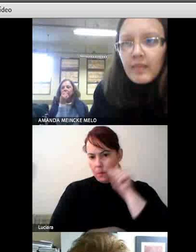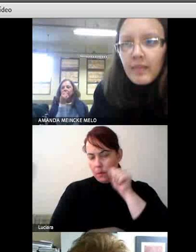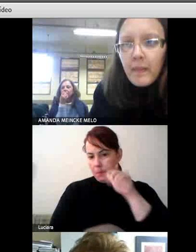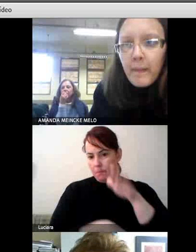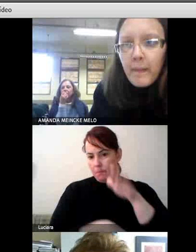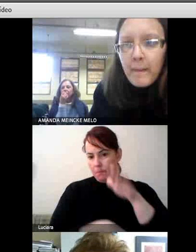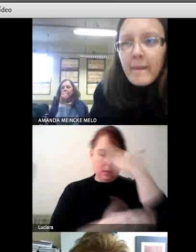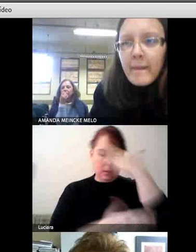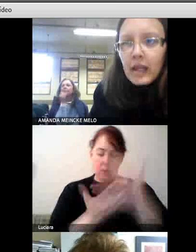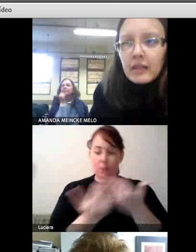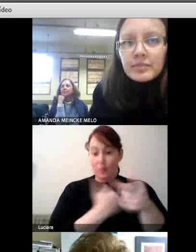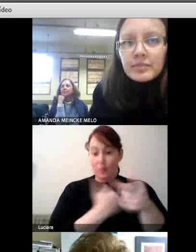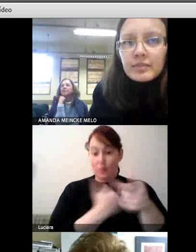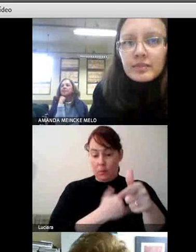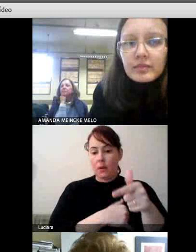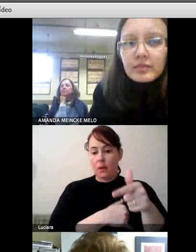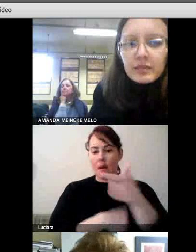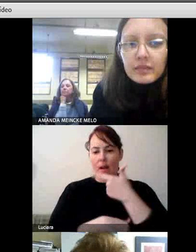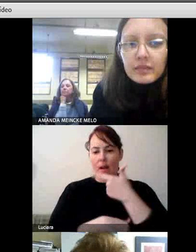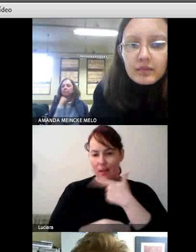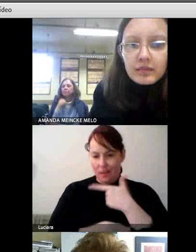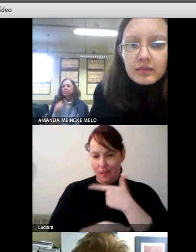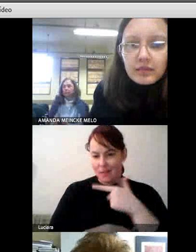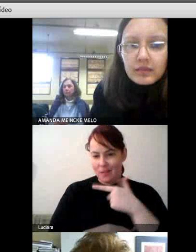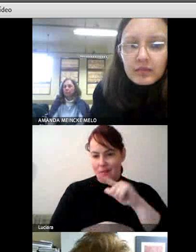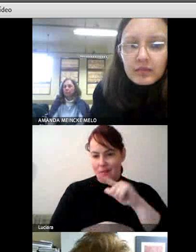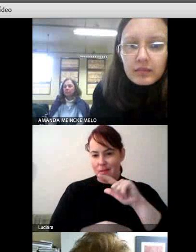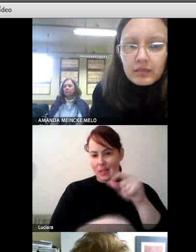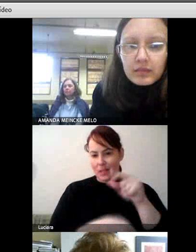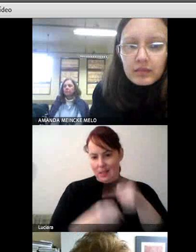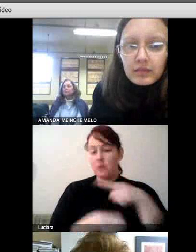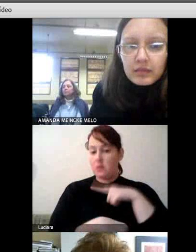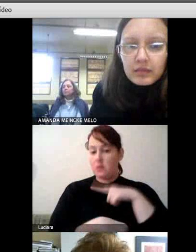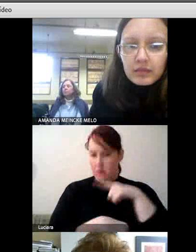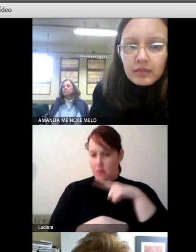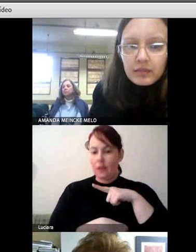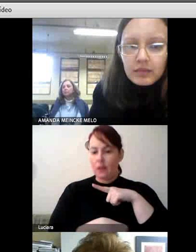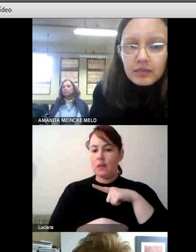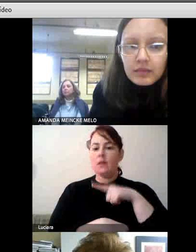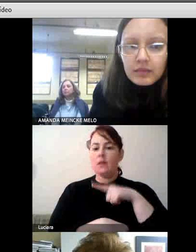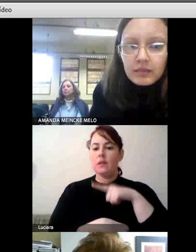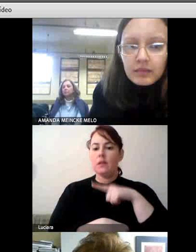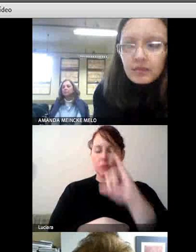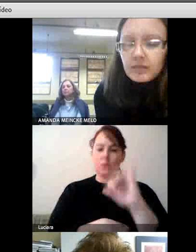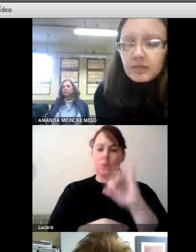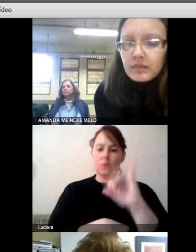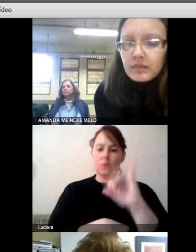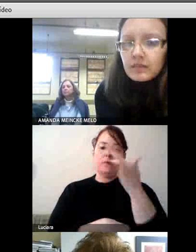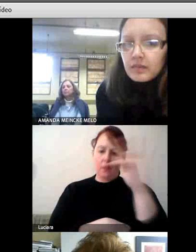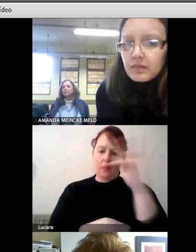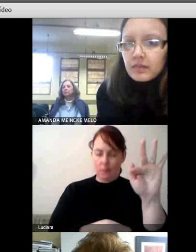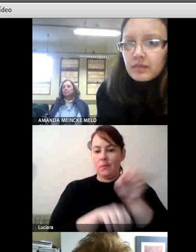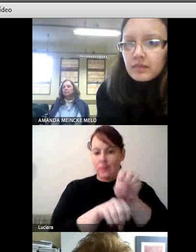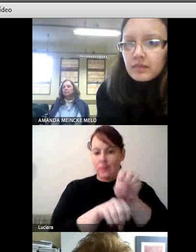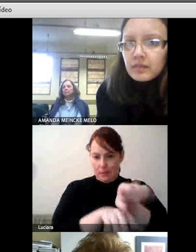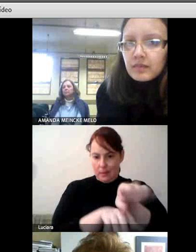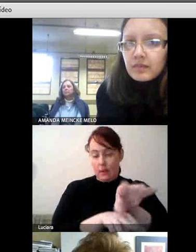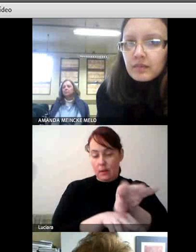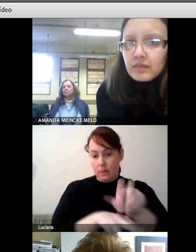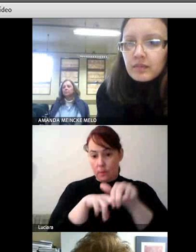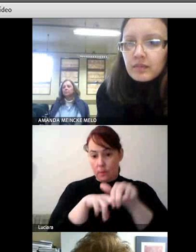lento. Então, eu estou agora começando um projeto e associado com as IFES, que é